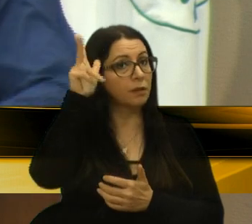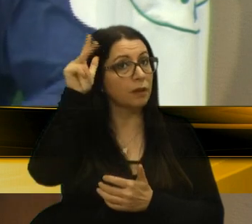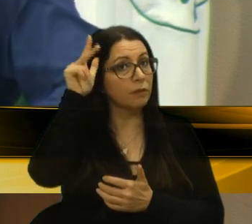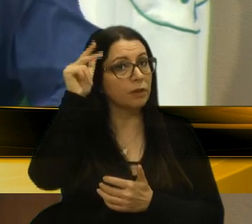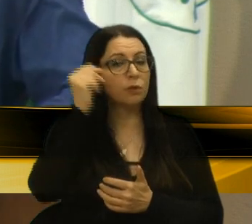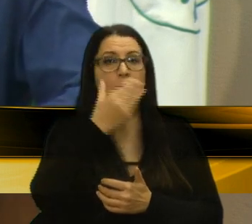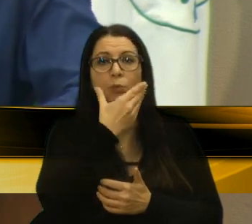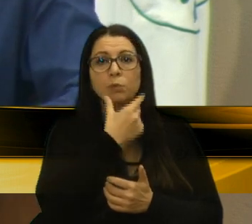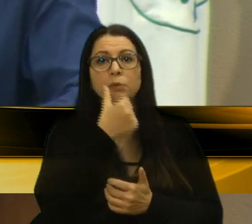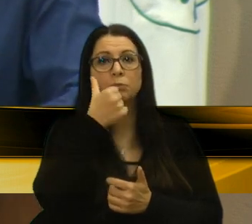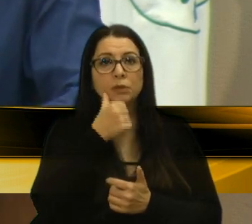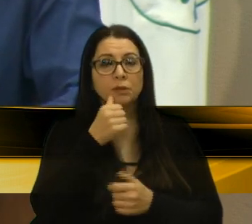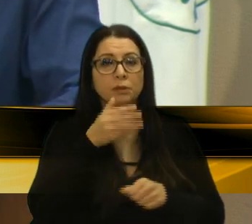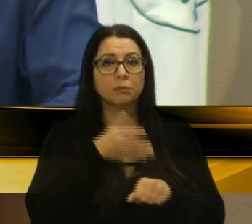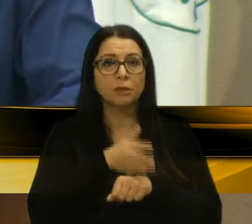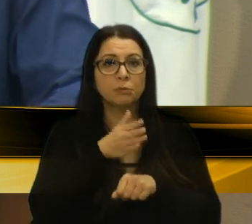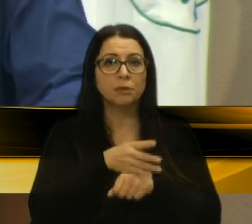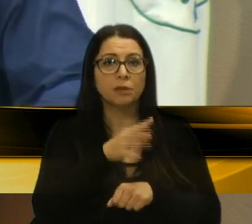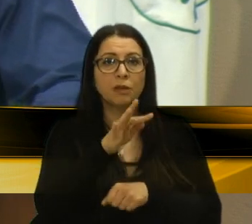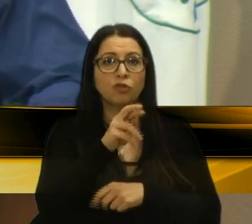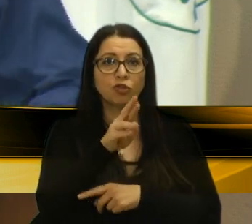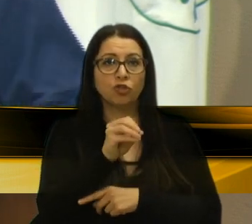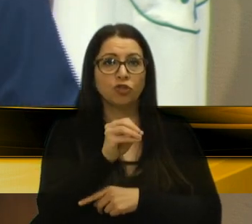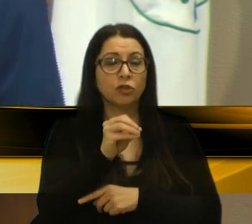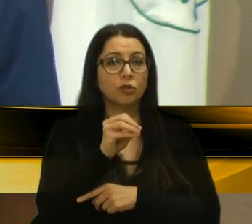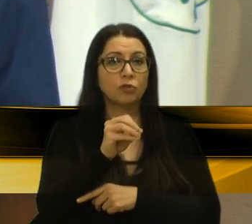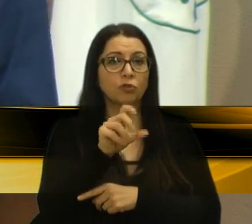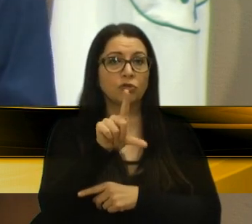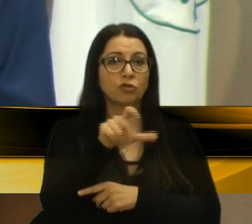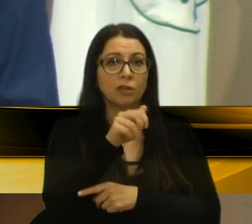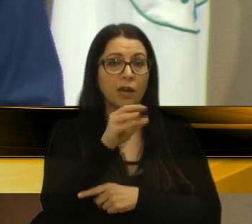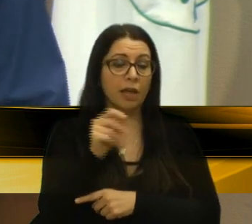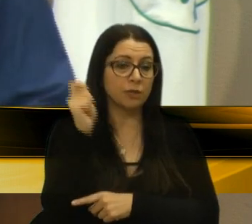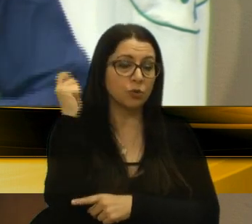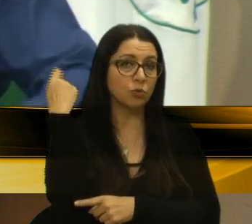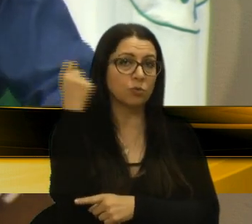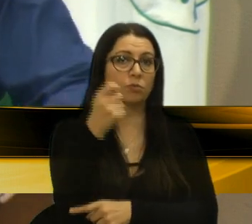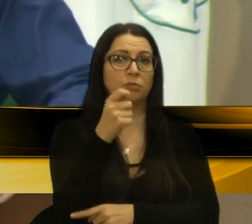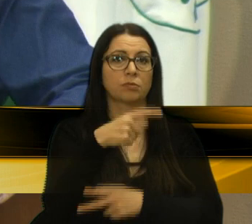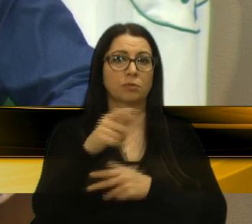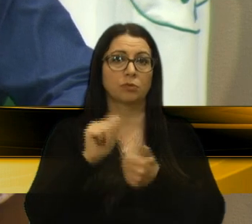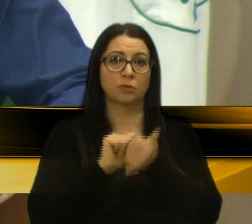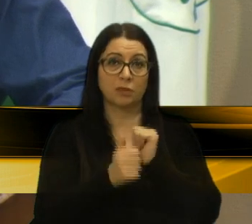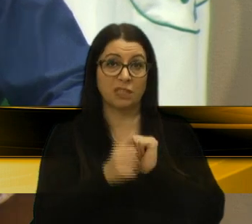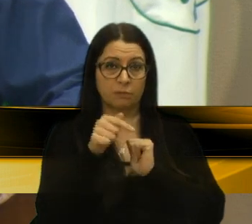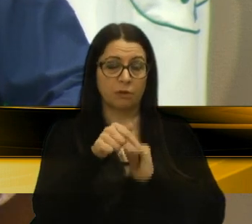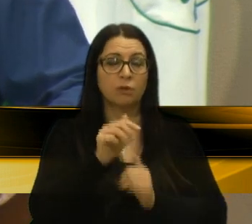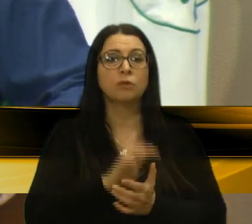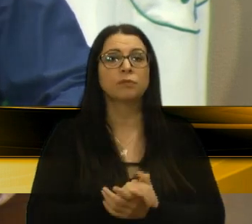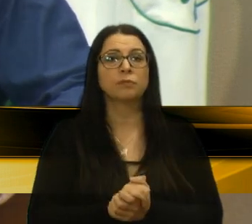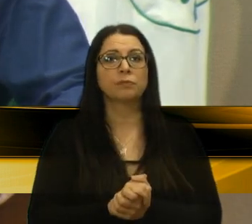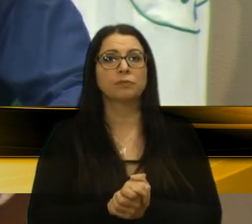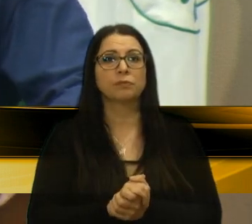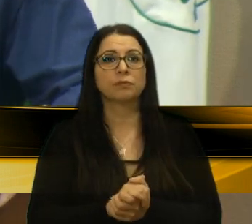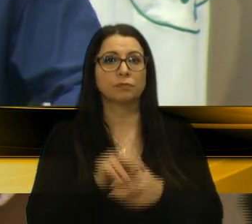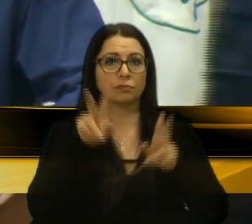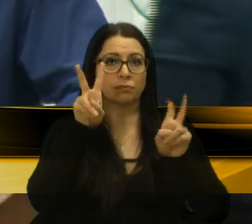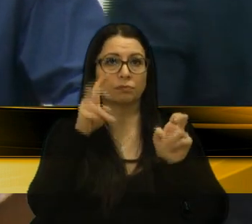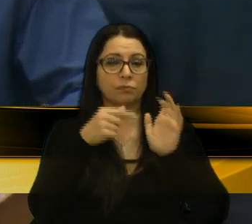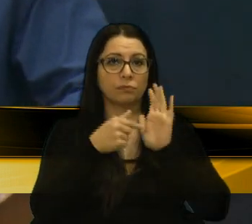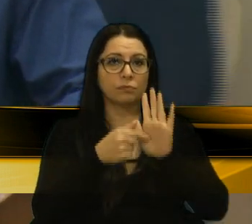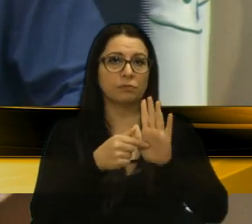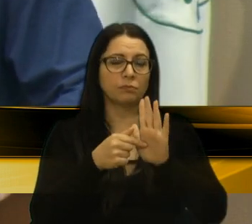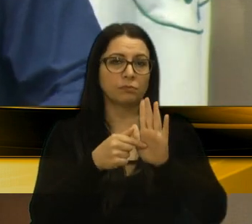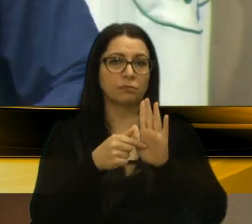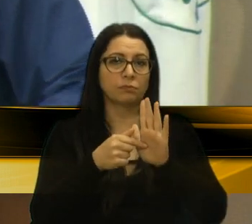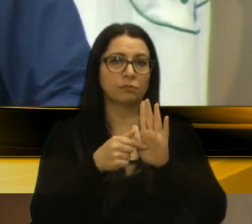homens e mulheres que participam do tiro de laço, de cavalgadas, entre outros esportes. E o assunto que eu trago é sobre o